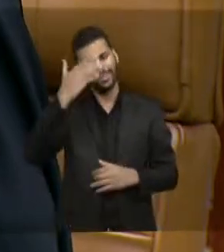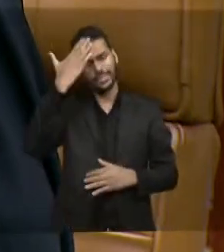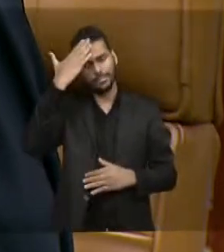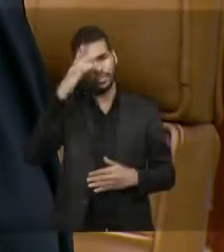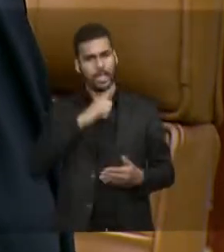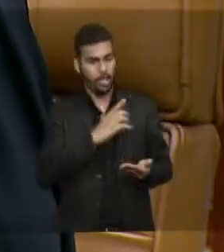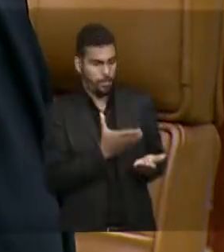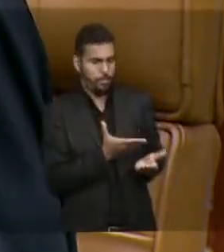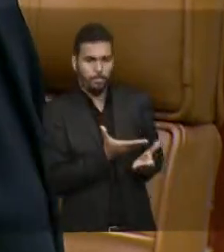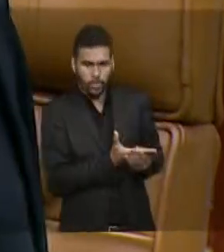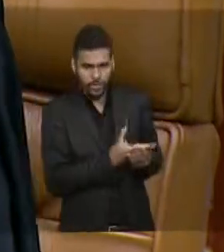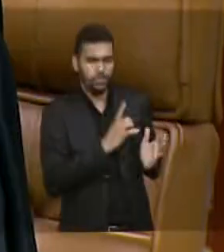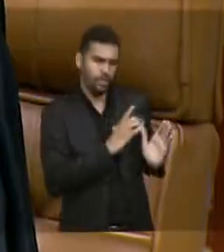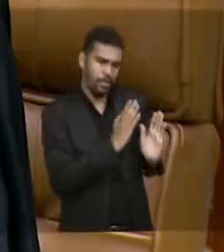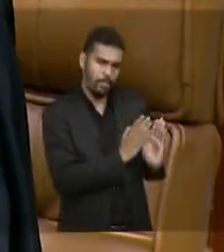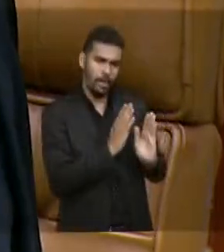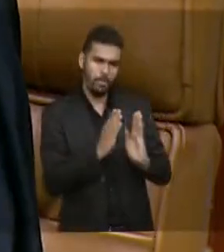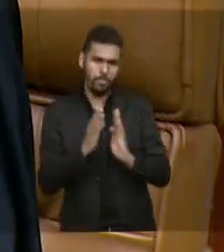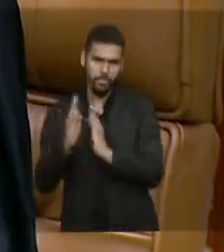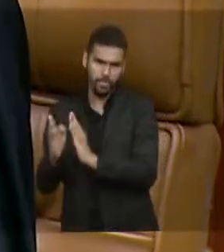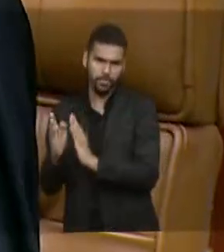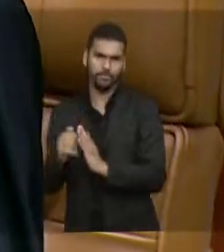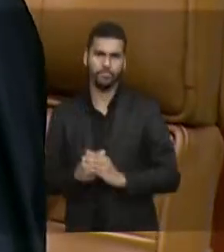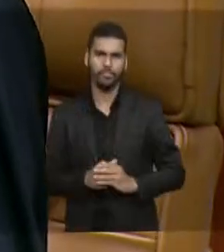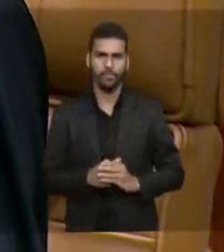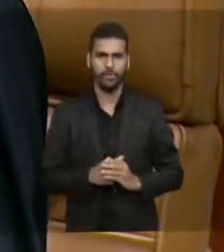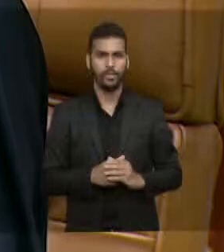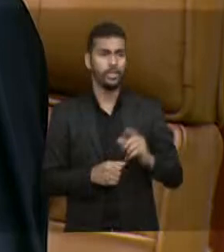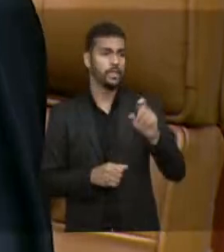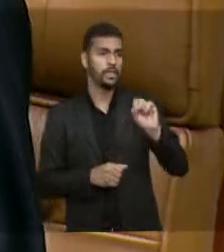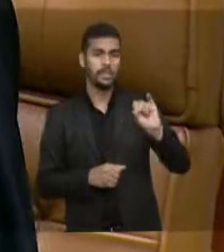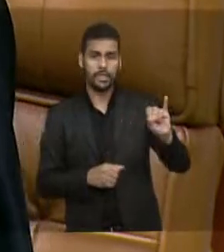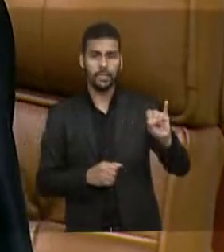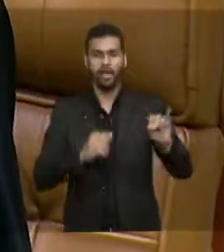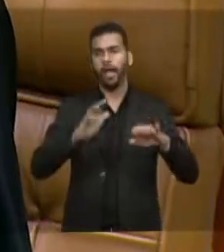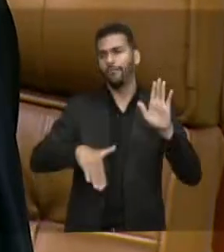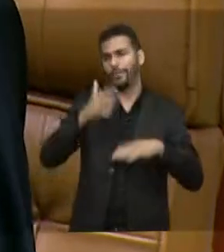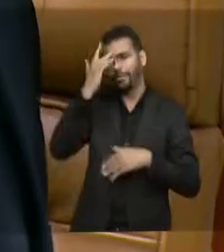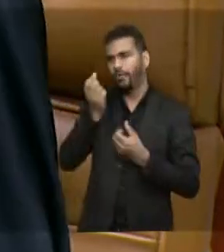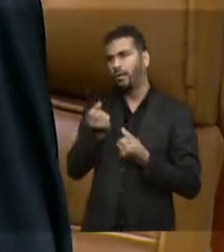processuais importância se alegra uma comorbidade